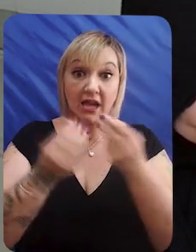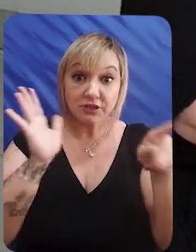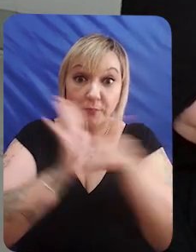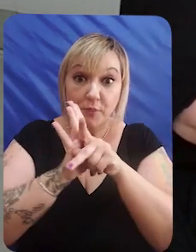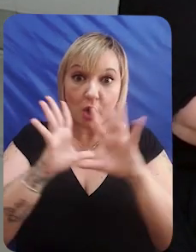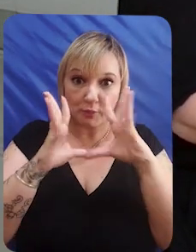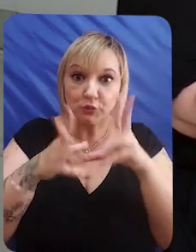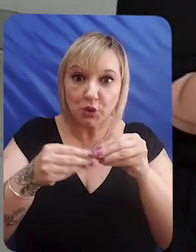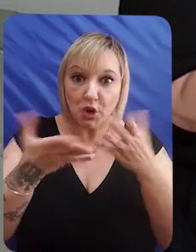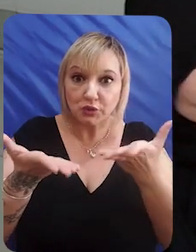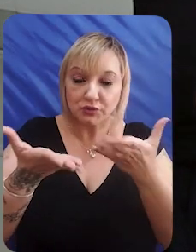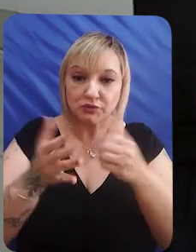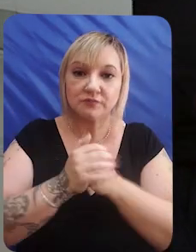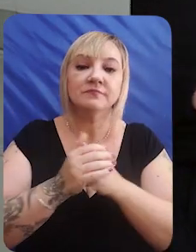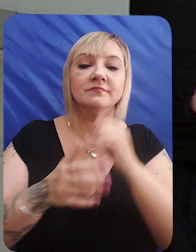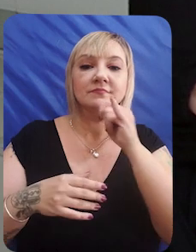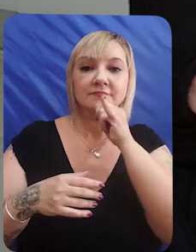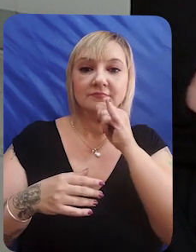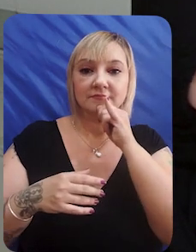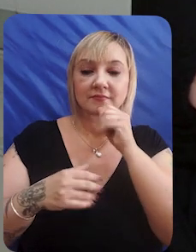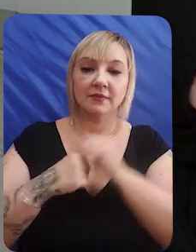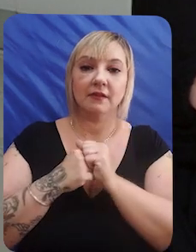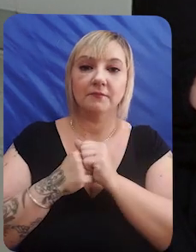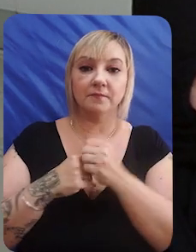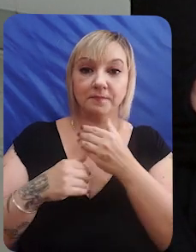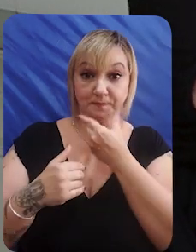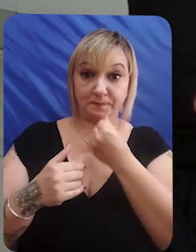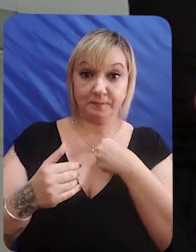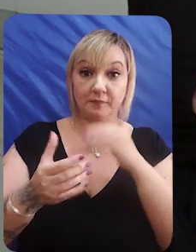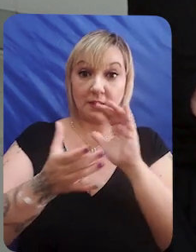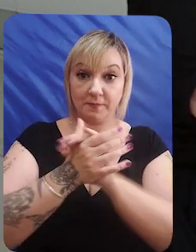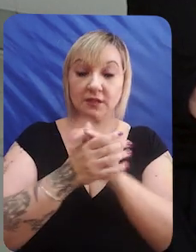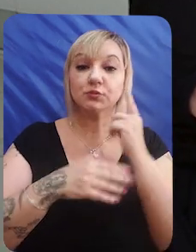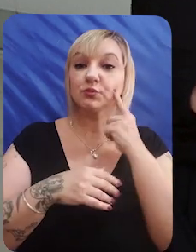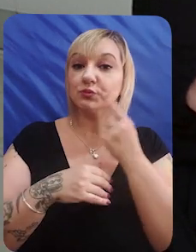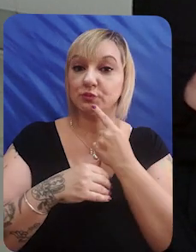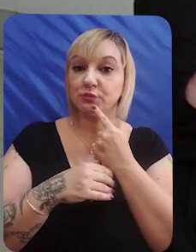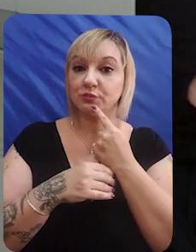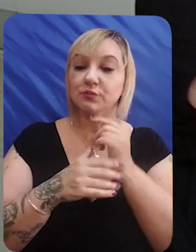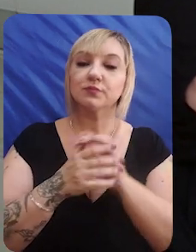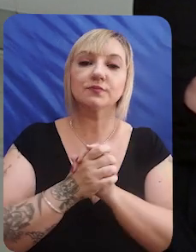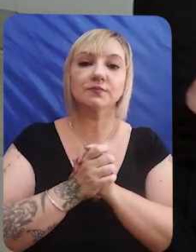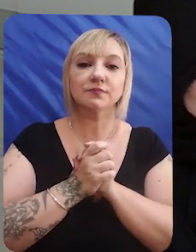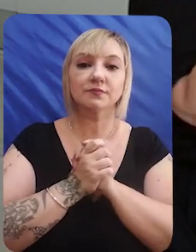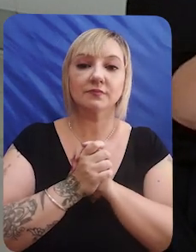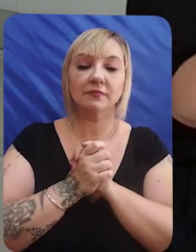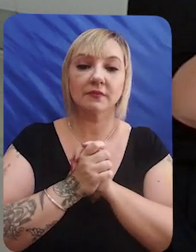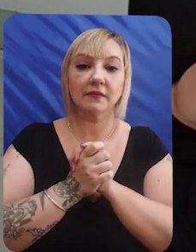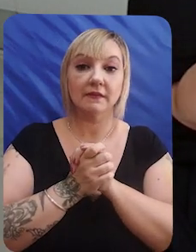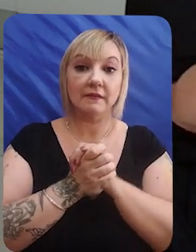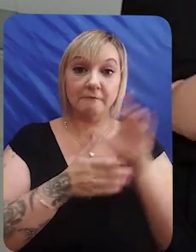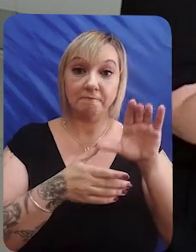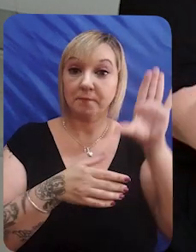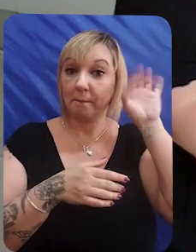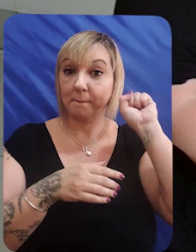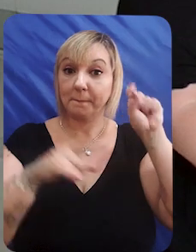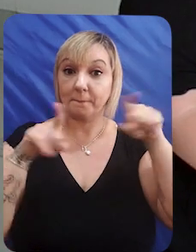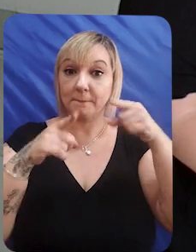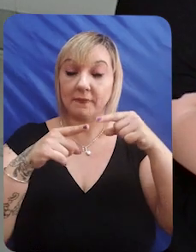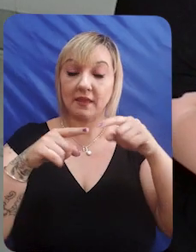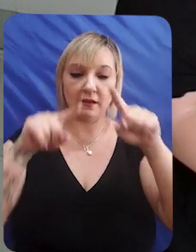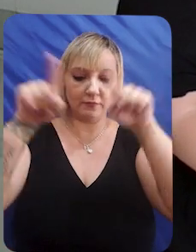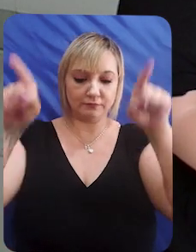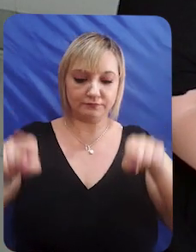Para todos. Por exemplo, o meu marido, ele é surdo, ele ouve música como? Ele põe a